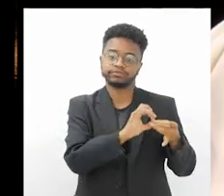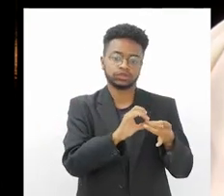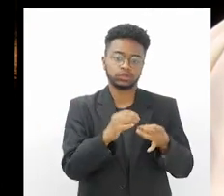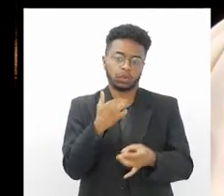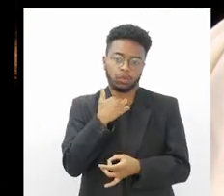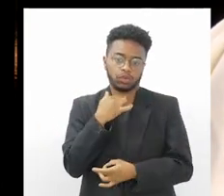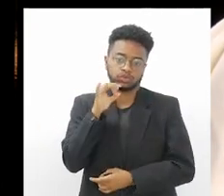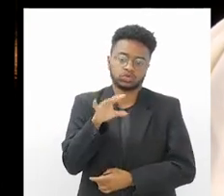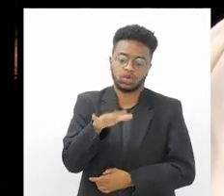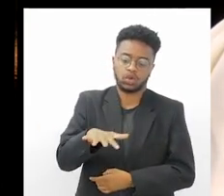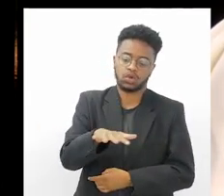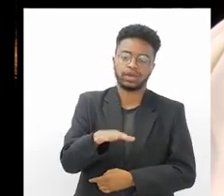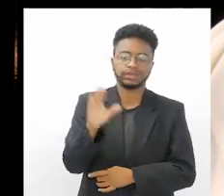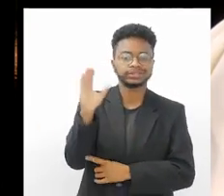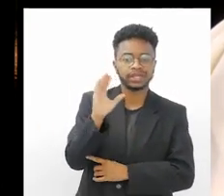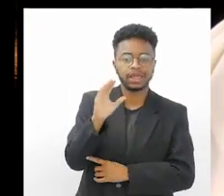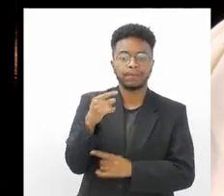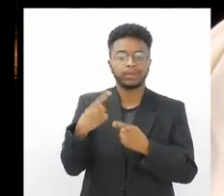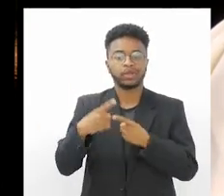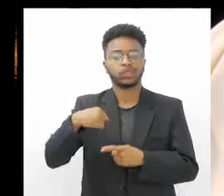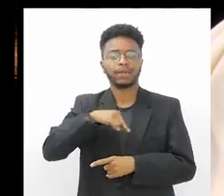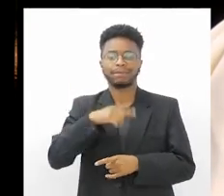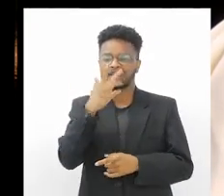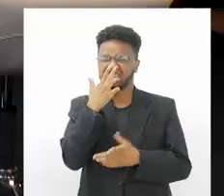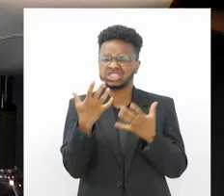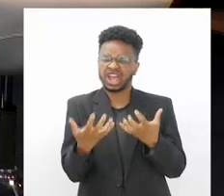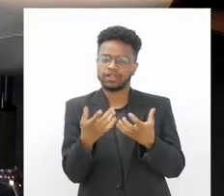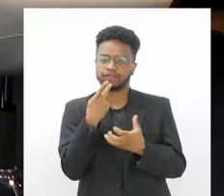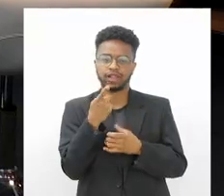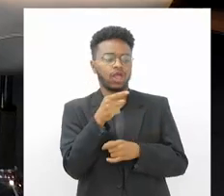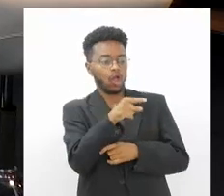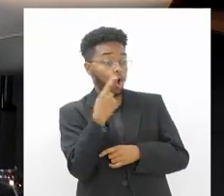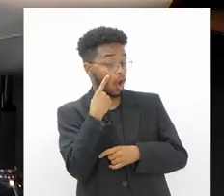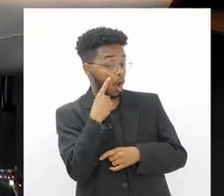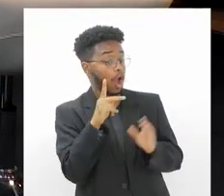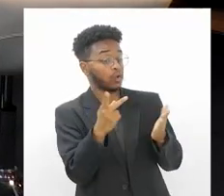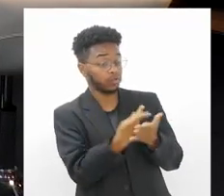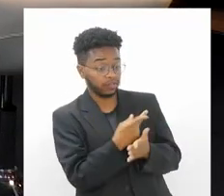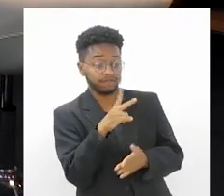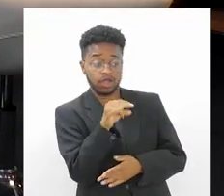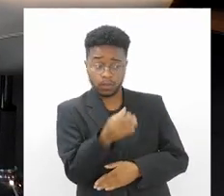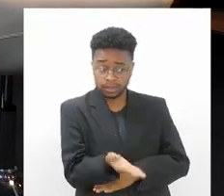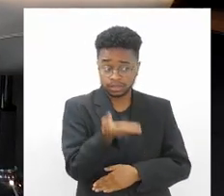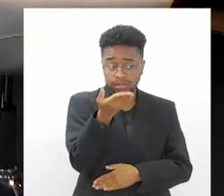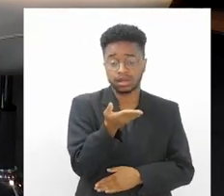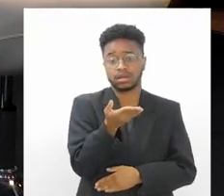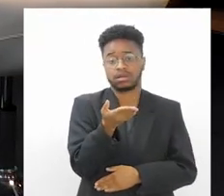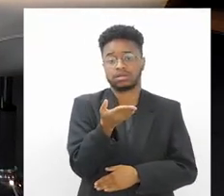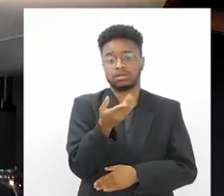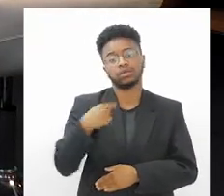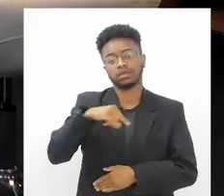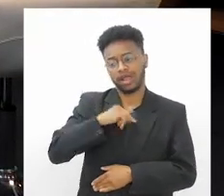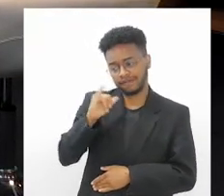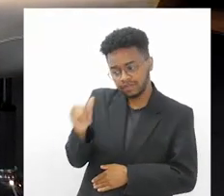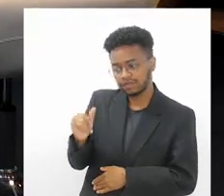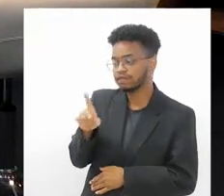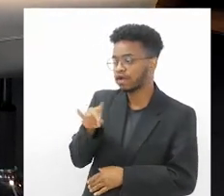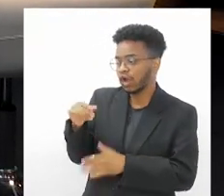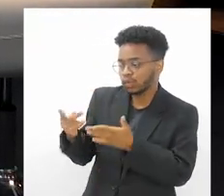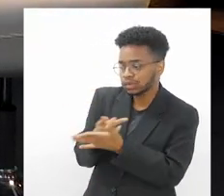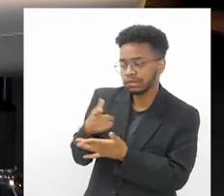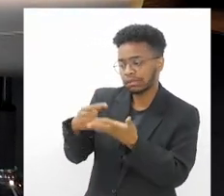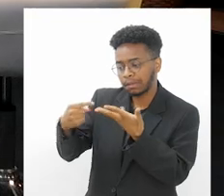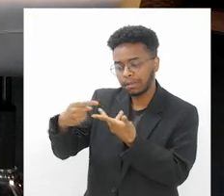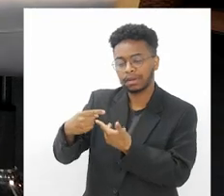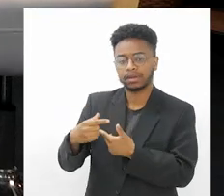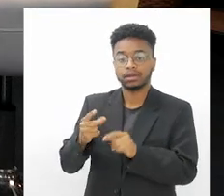gente da ciência, que a gente é mais assim, o chato que fica, olha, está acontecendo, vai chato, aumentar não, mais, né, vai acontecer